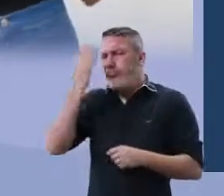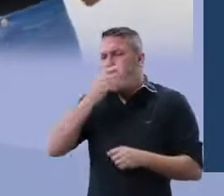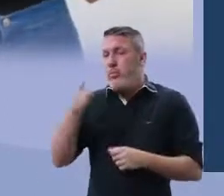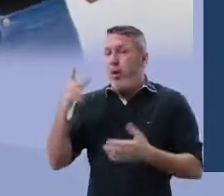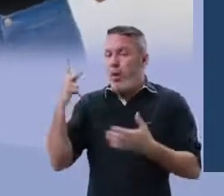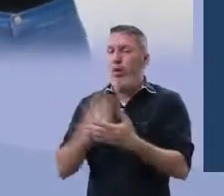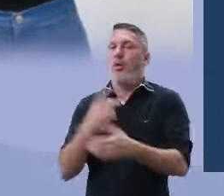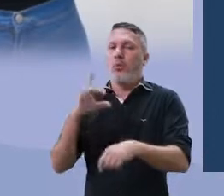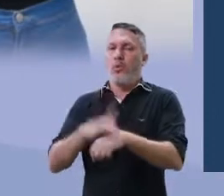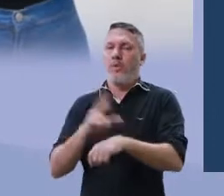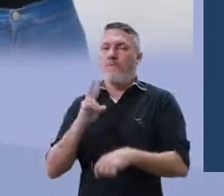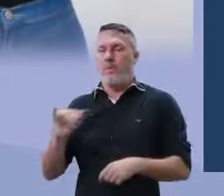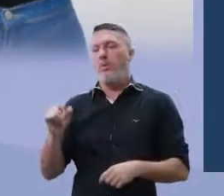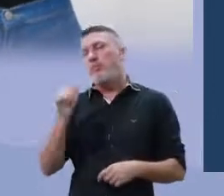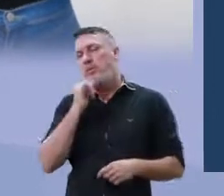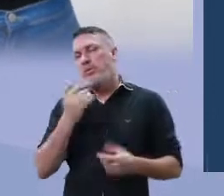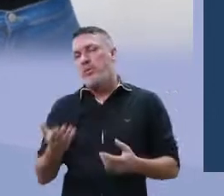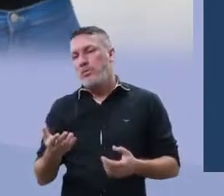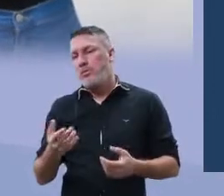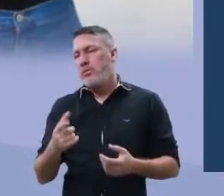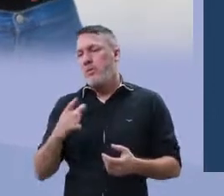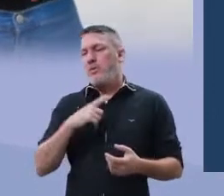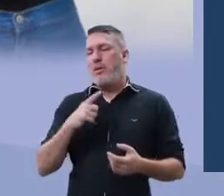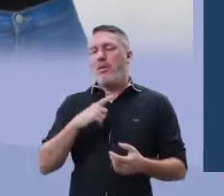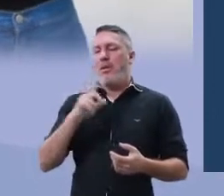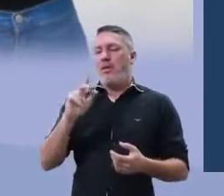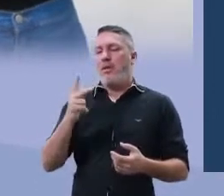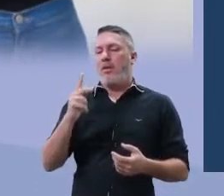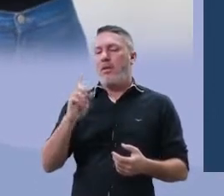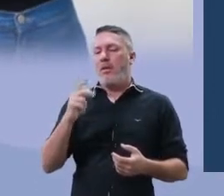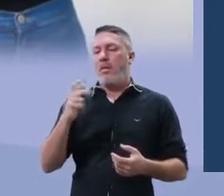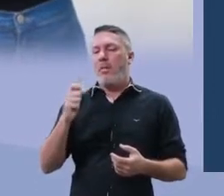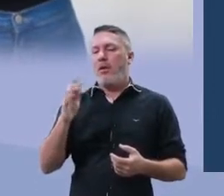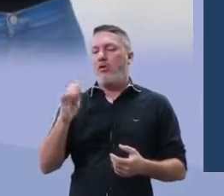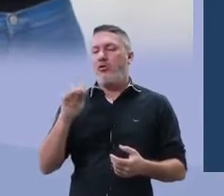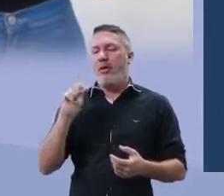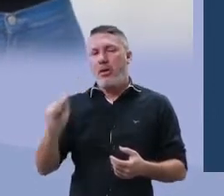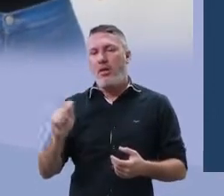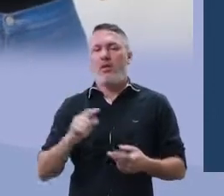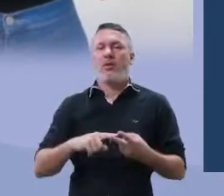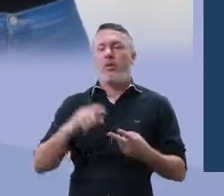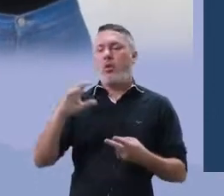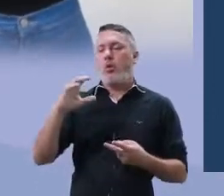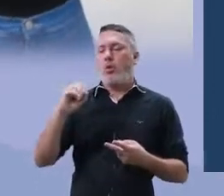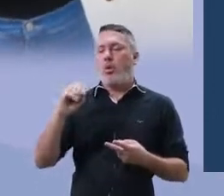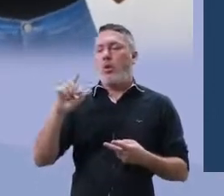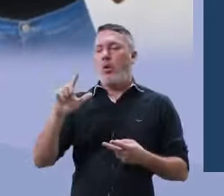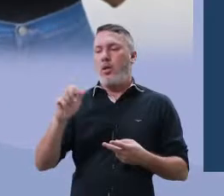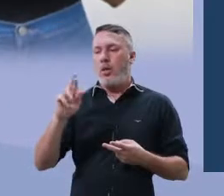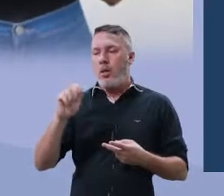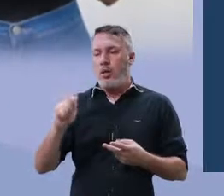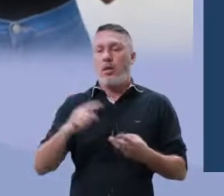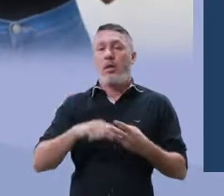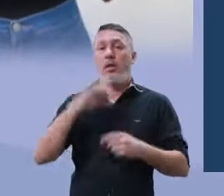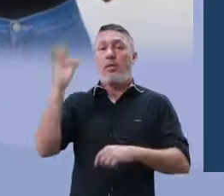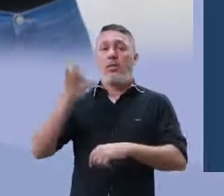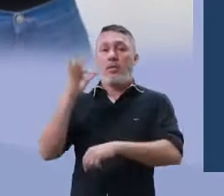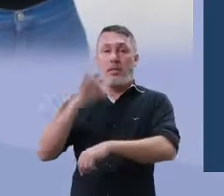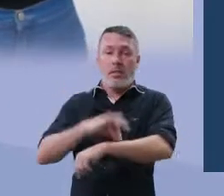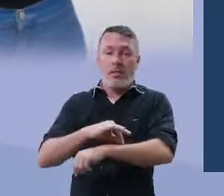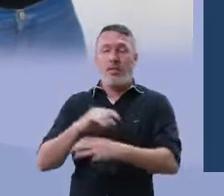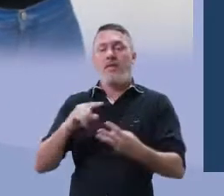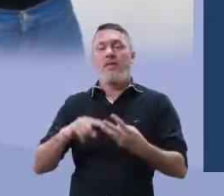apresentar micro-organismos que podem ser causadores de doenças, como, por exemplo, a hepatite A, temos a